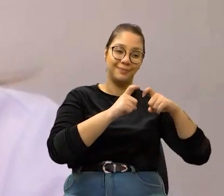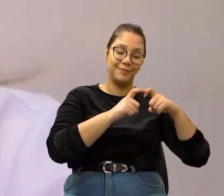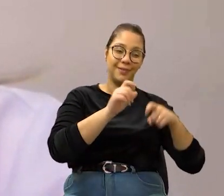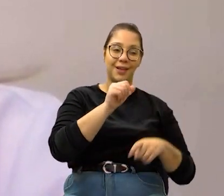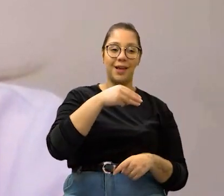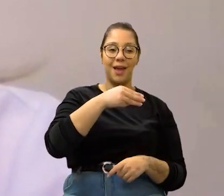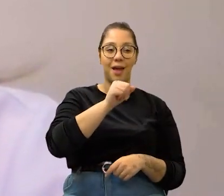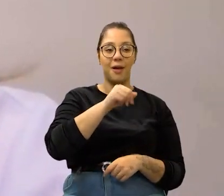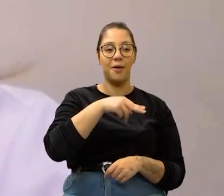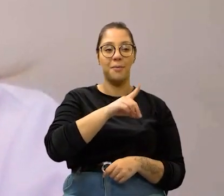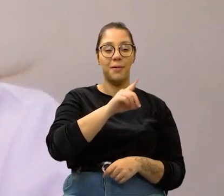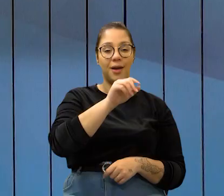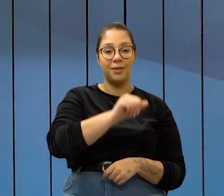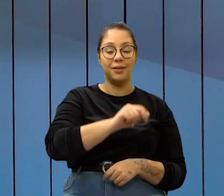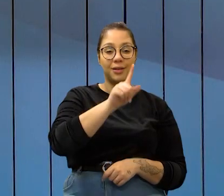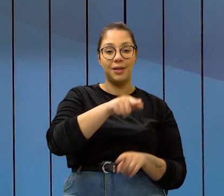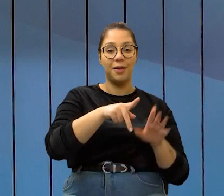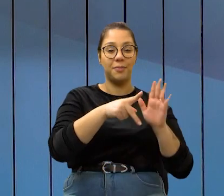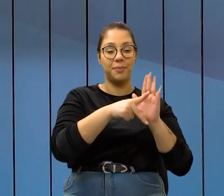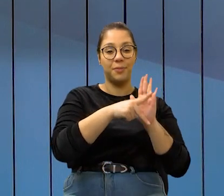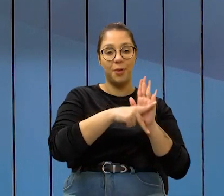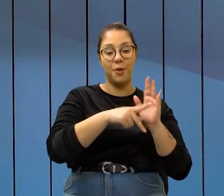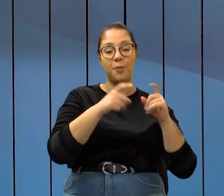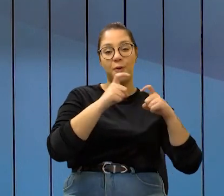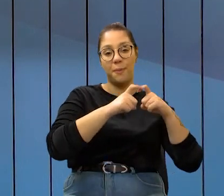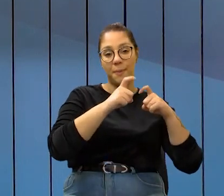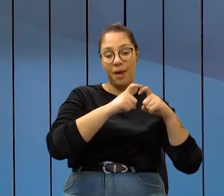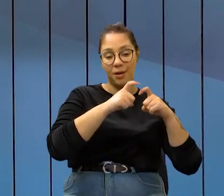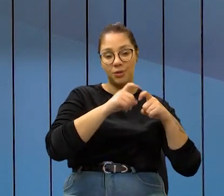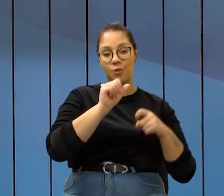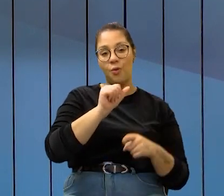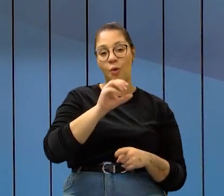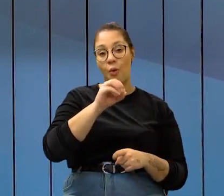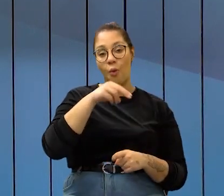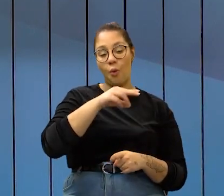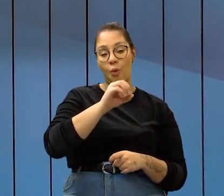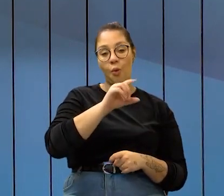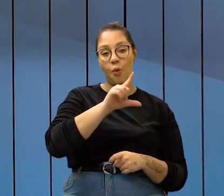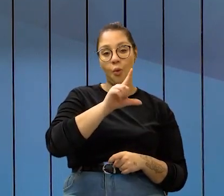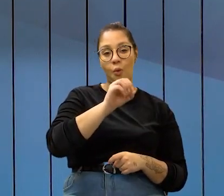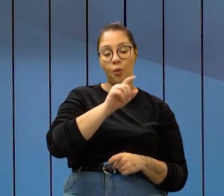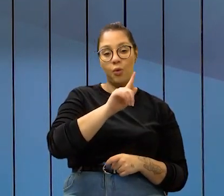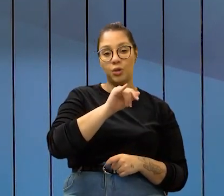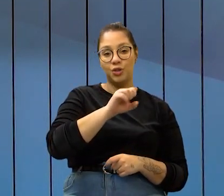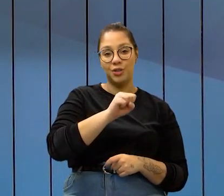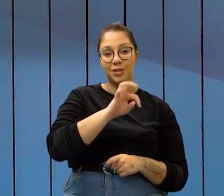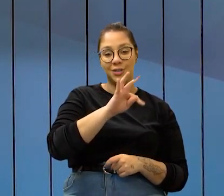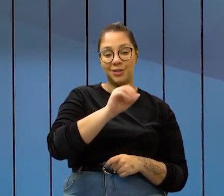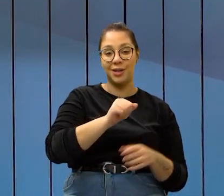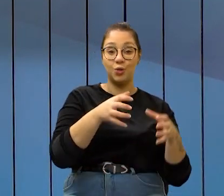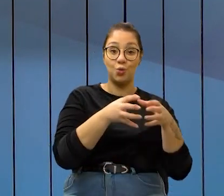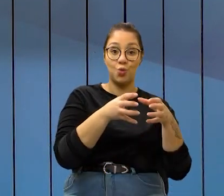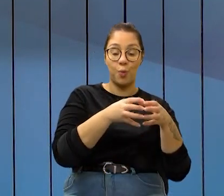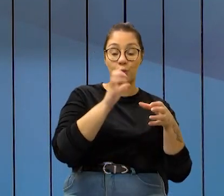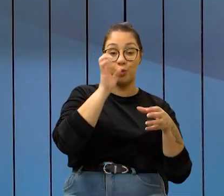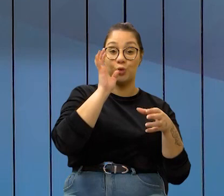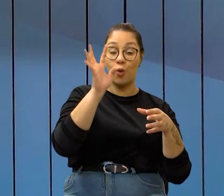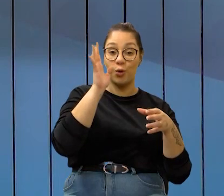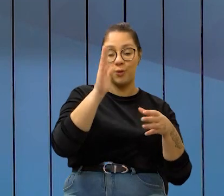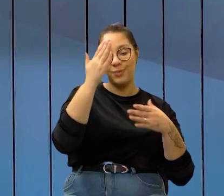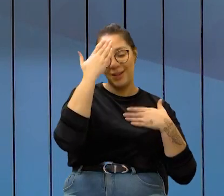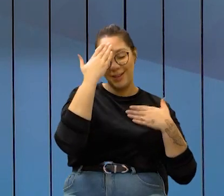Doutora Amanda Negrini, oncologista do Grupo Sonhe. Doutora, muito obrigada pelo seu tempo,